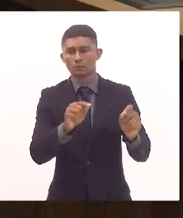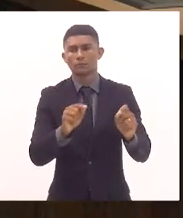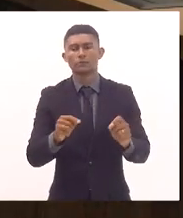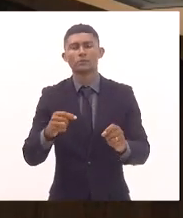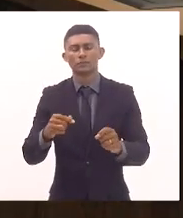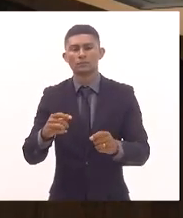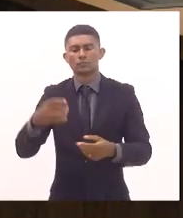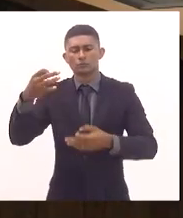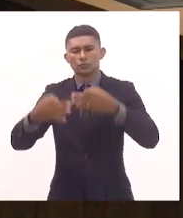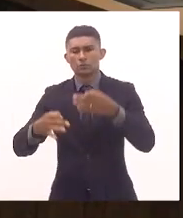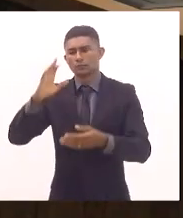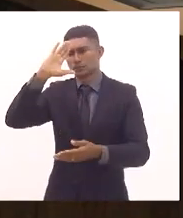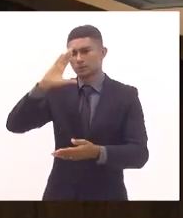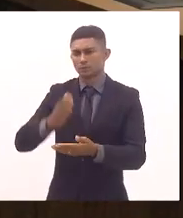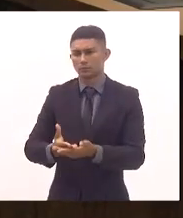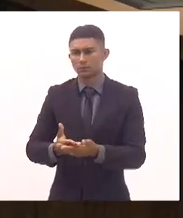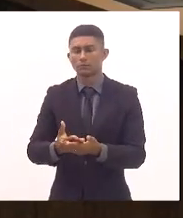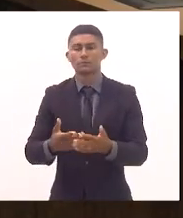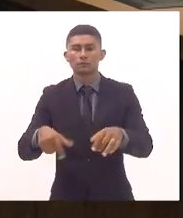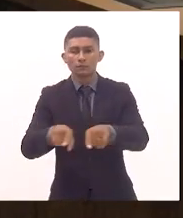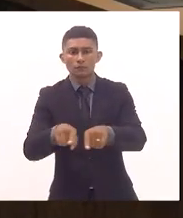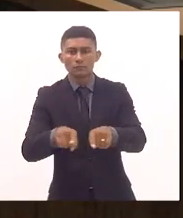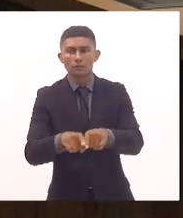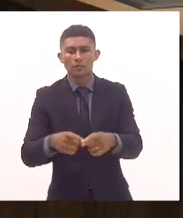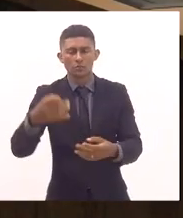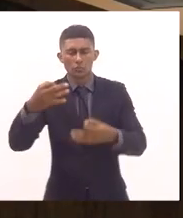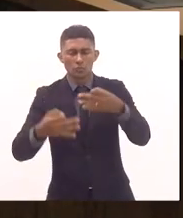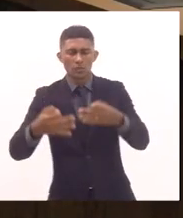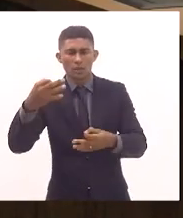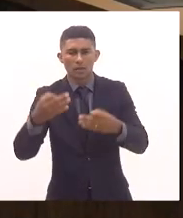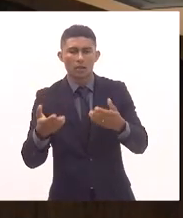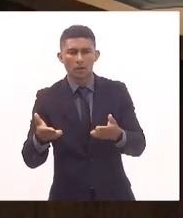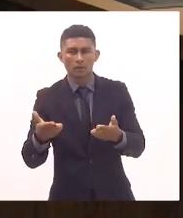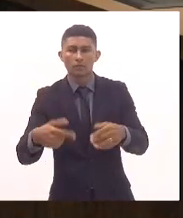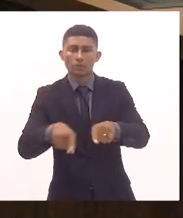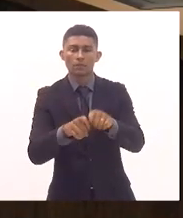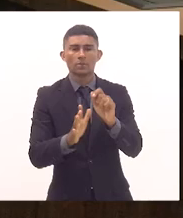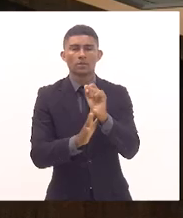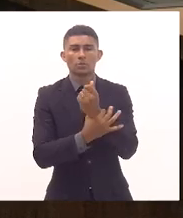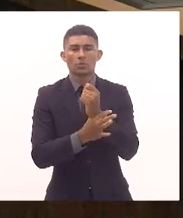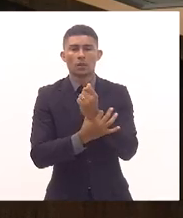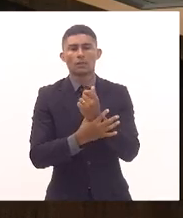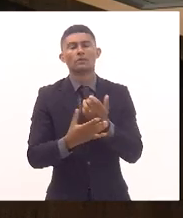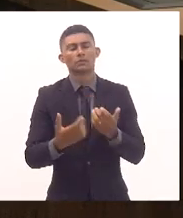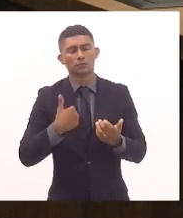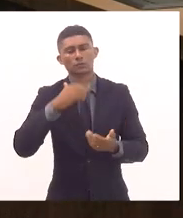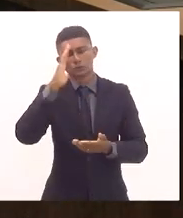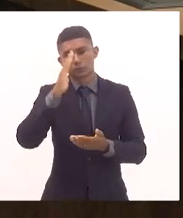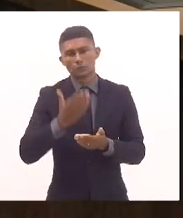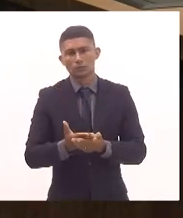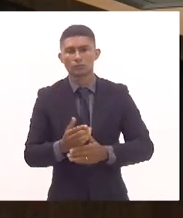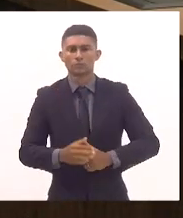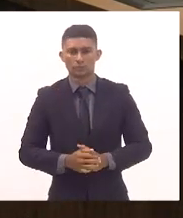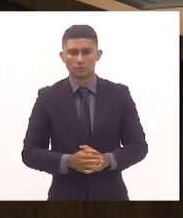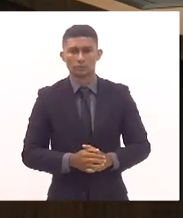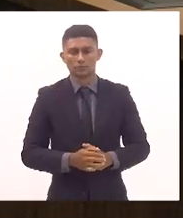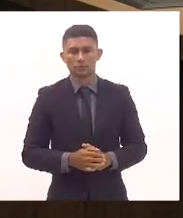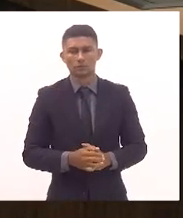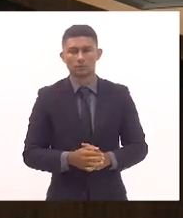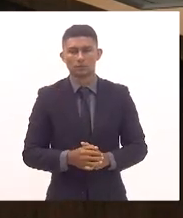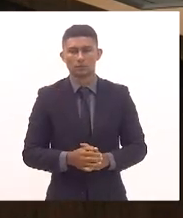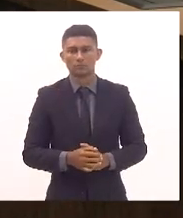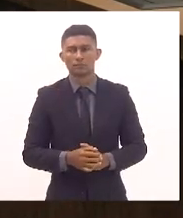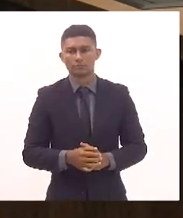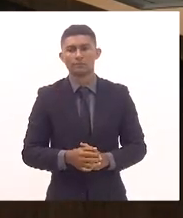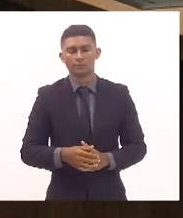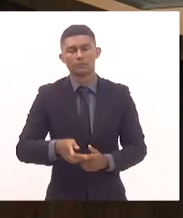na justiça, confio na coisa julgada e na segurança jurídica. E é que é